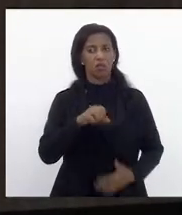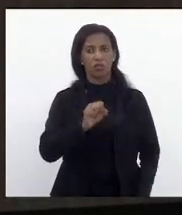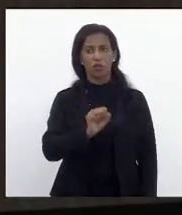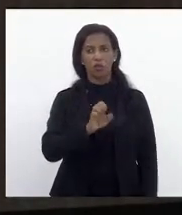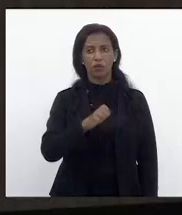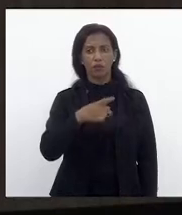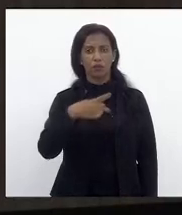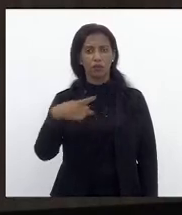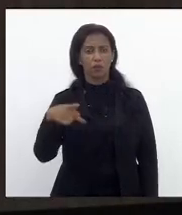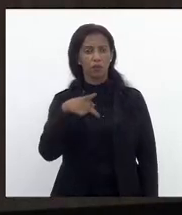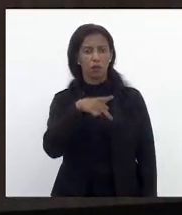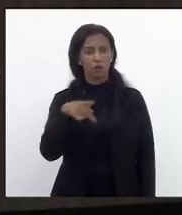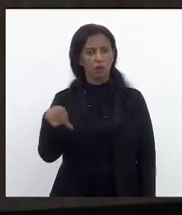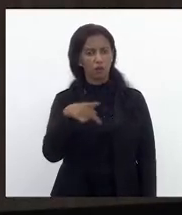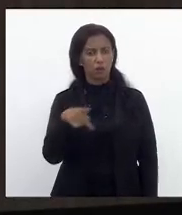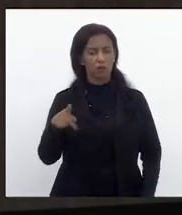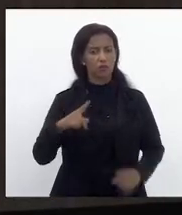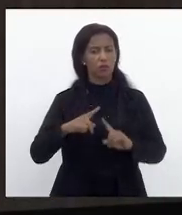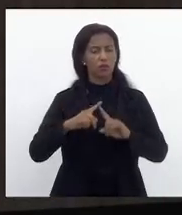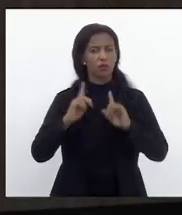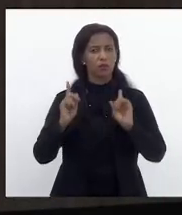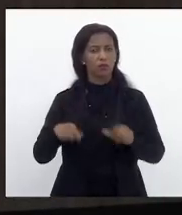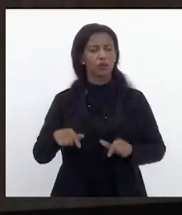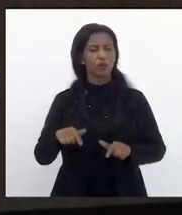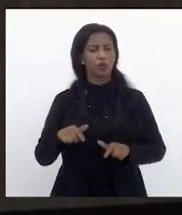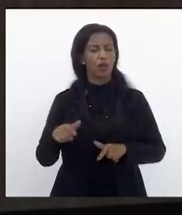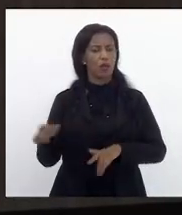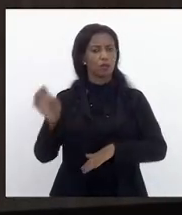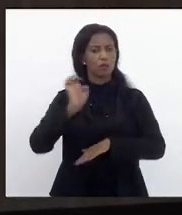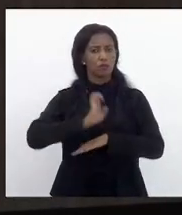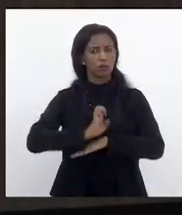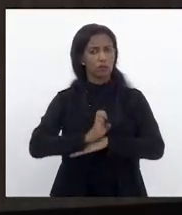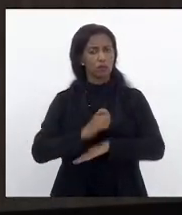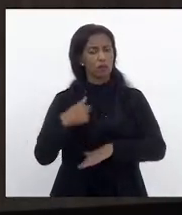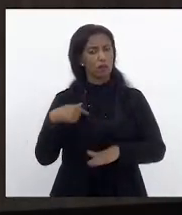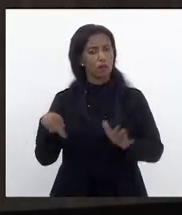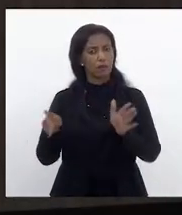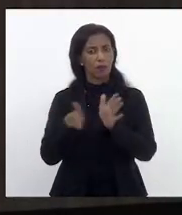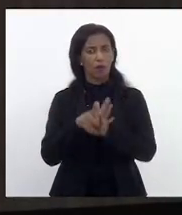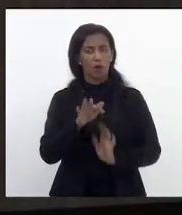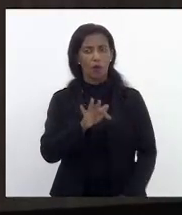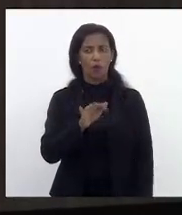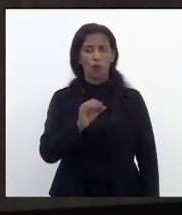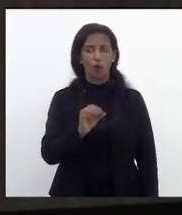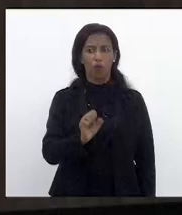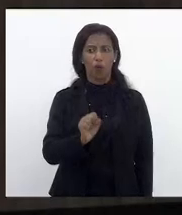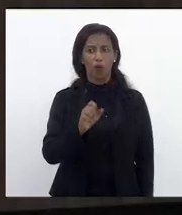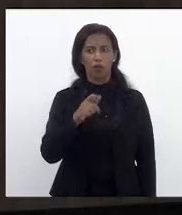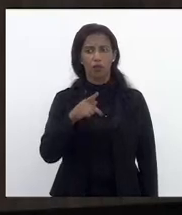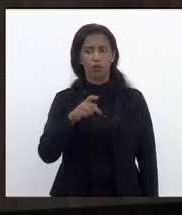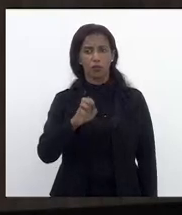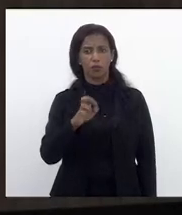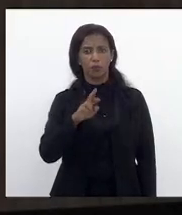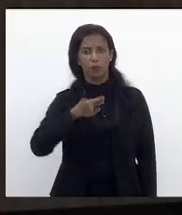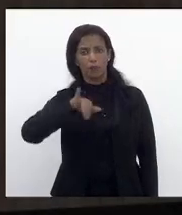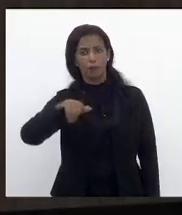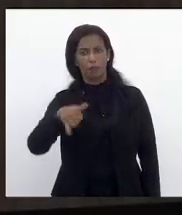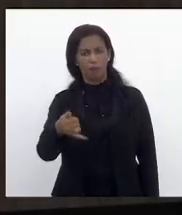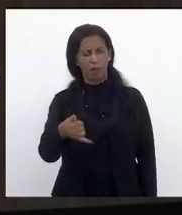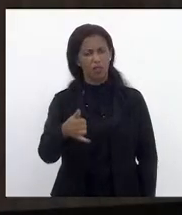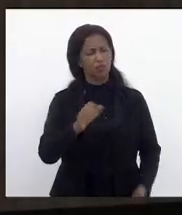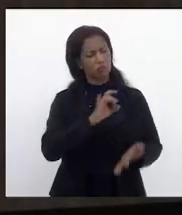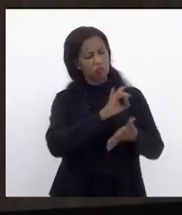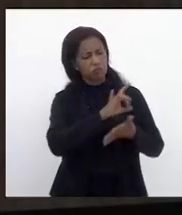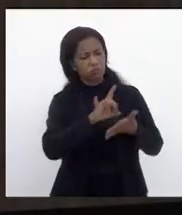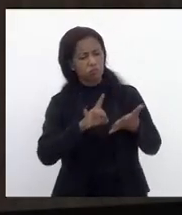Sepe professores e funcionários da rede estadual e também faz parte do pote perde algumas questões aqui